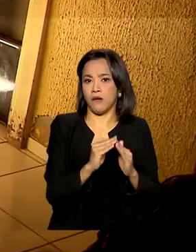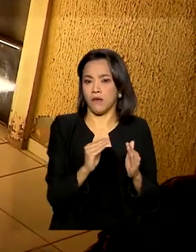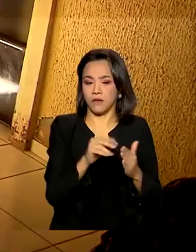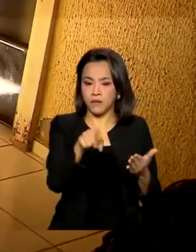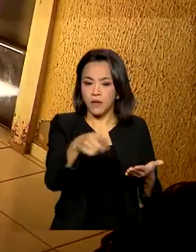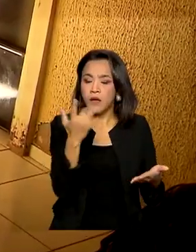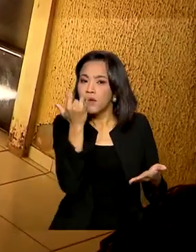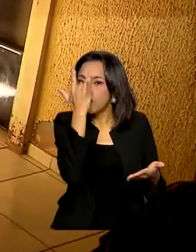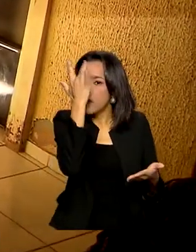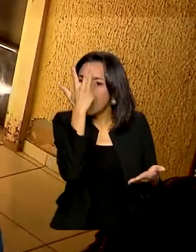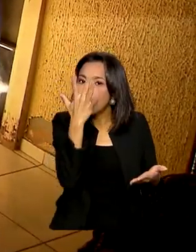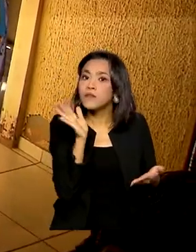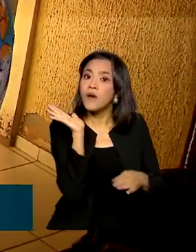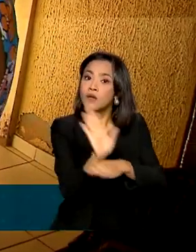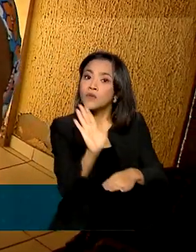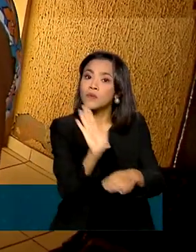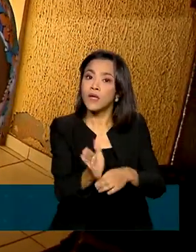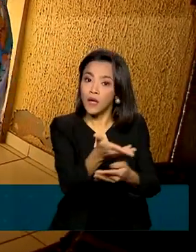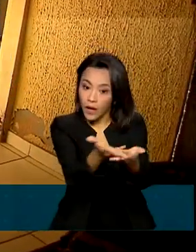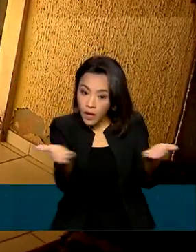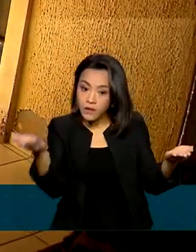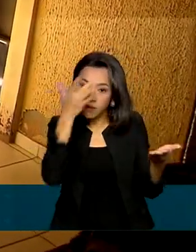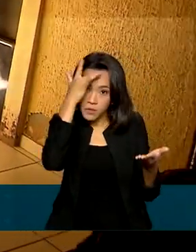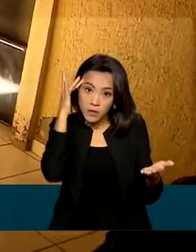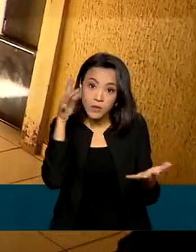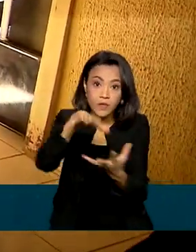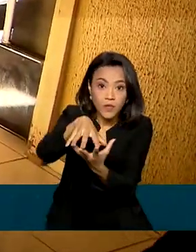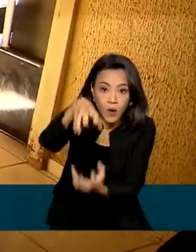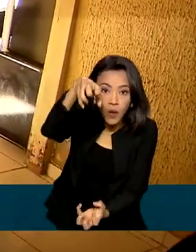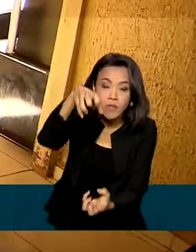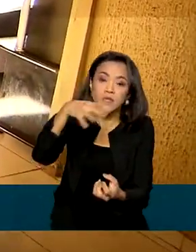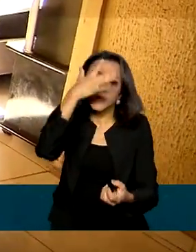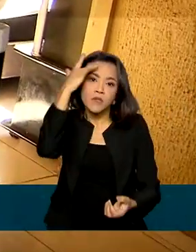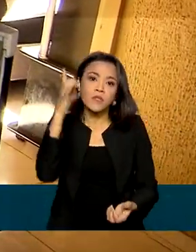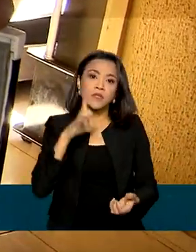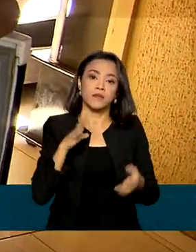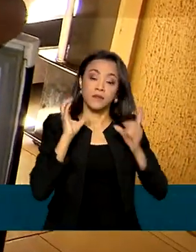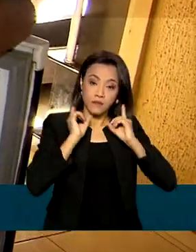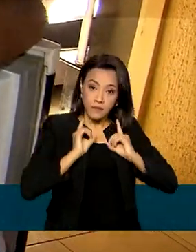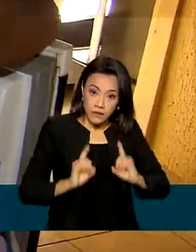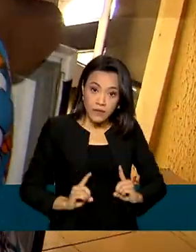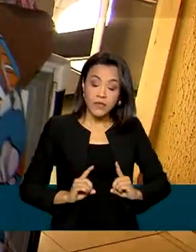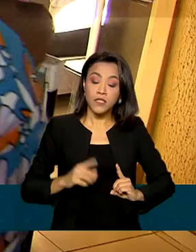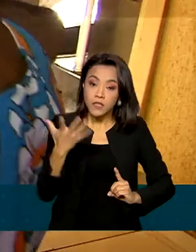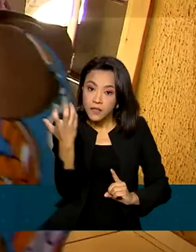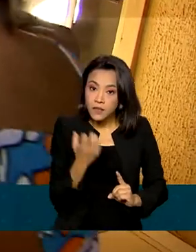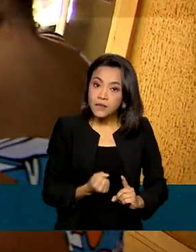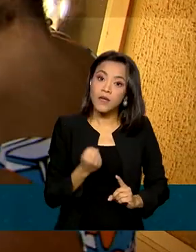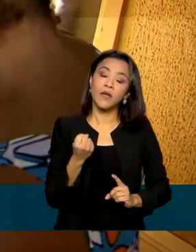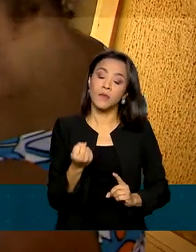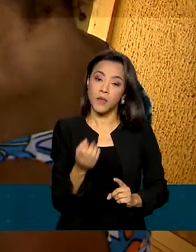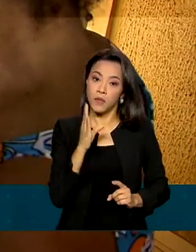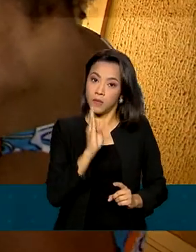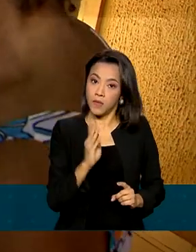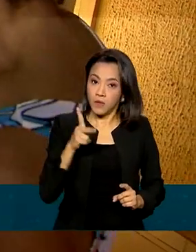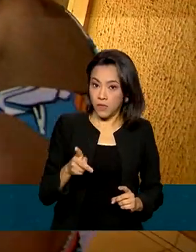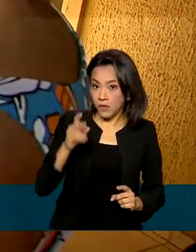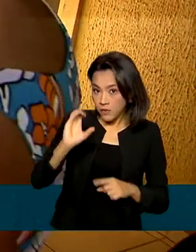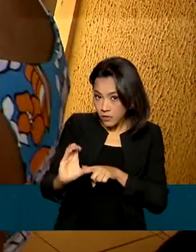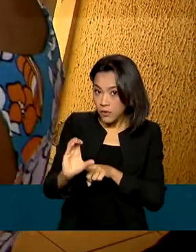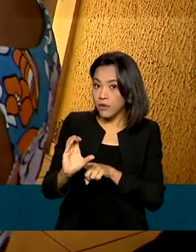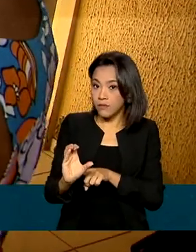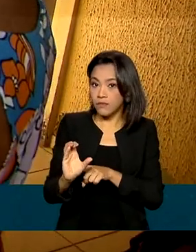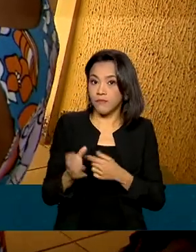ideia é facilitar a vida principalmente de idosos e deficientes que recebem o benefício de prestação